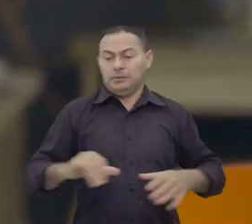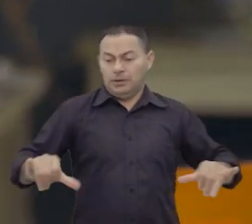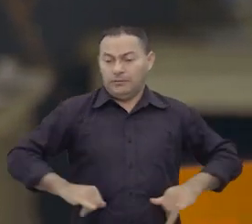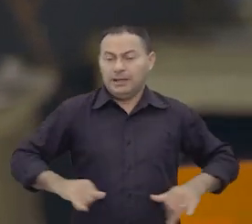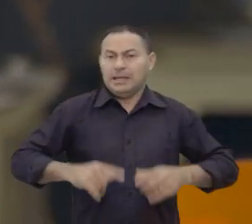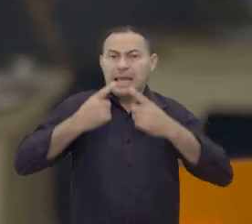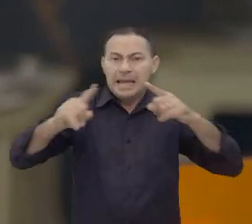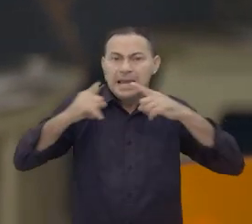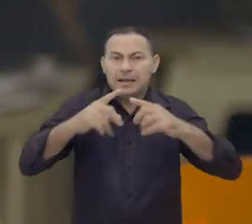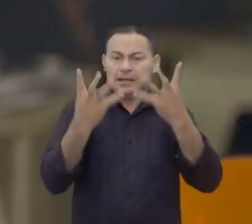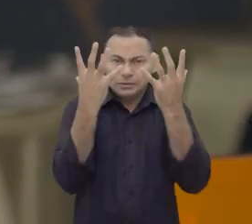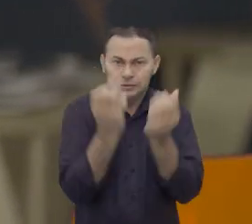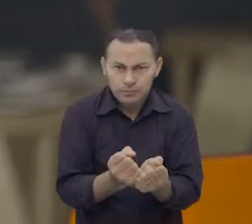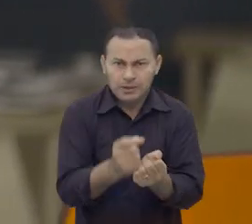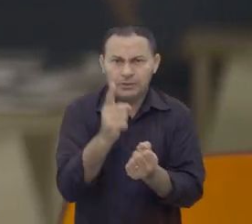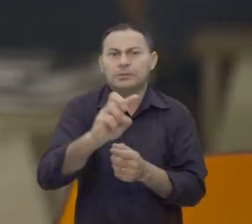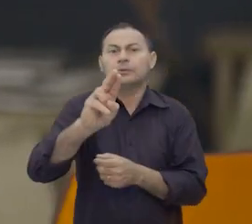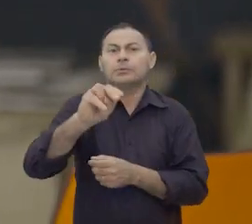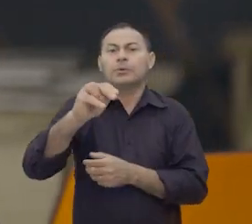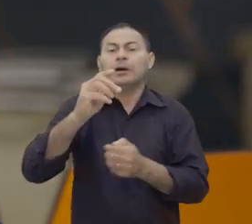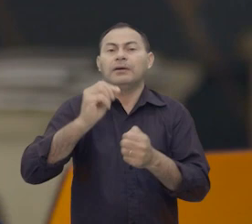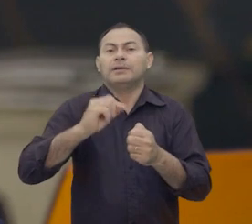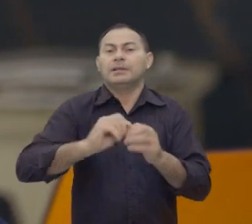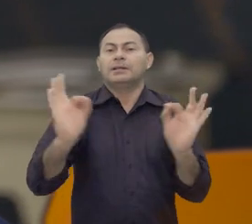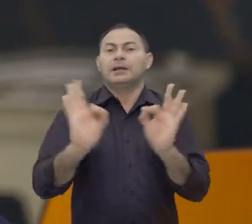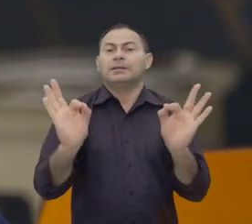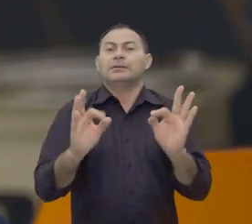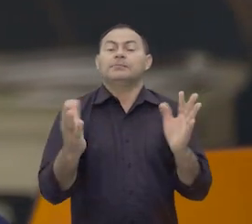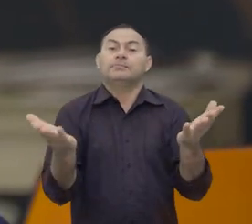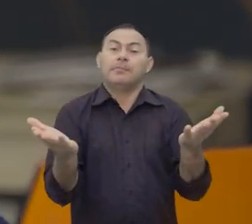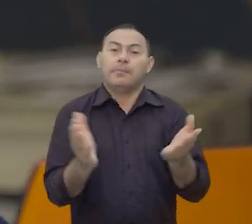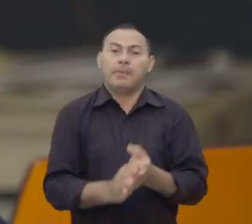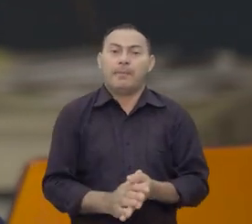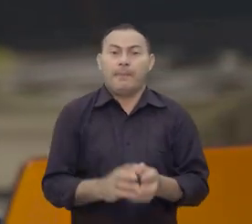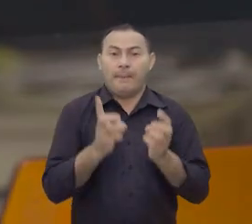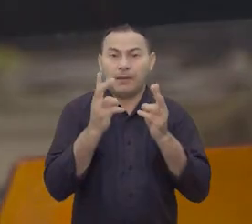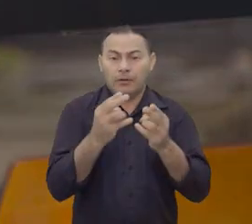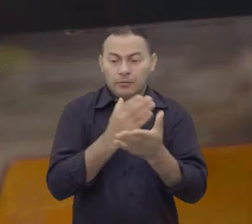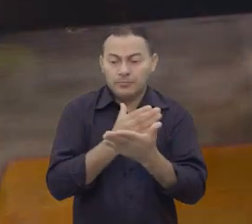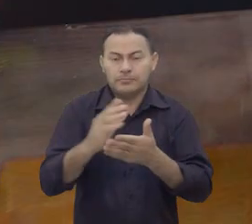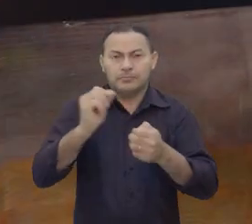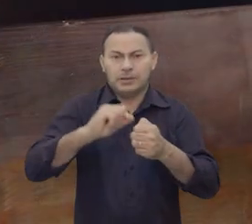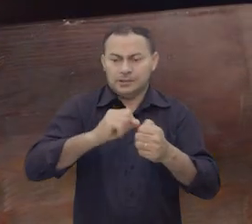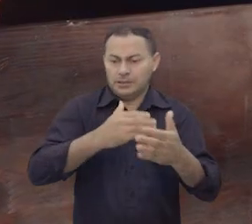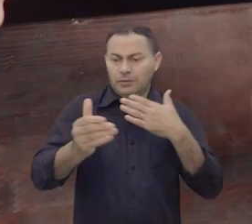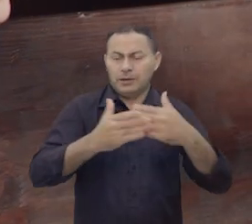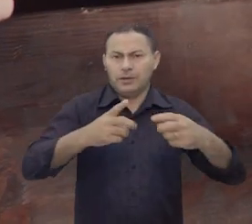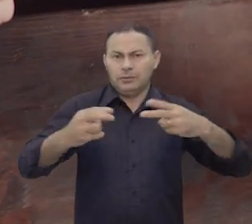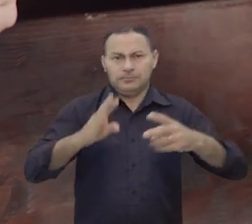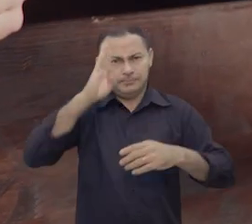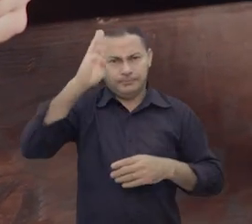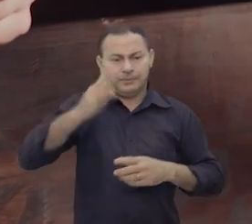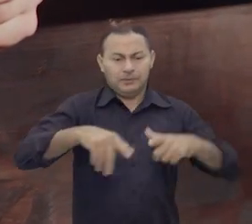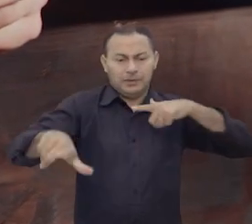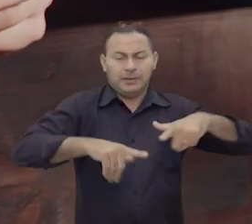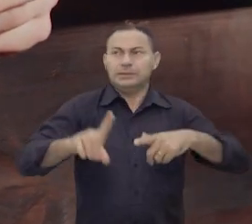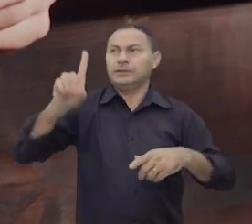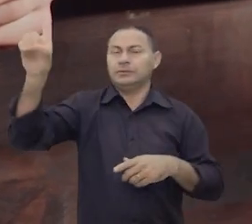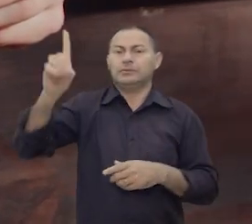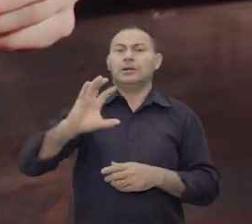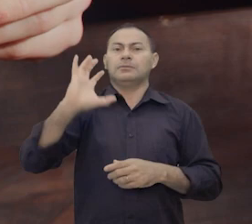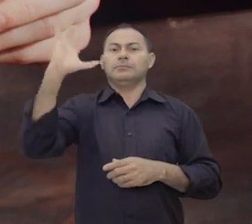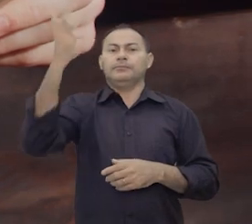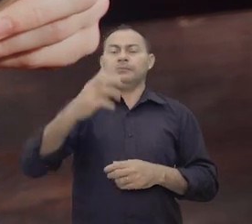quer sofrer críticas, assuma. Você nunca vai fazer nada. Assim que você começar a fazer qualquer coisa, principalmente a obra